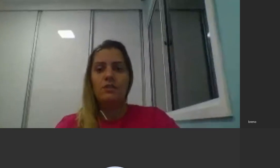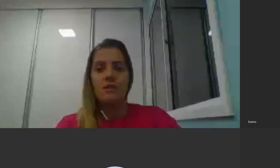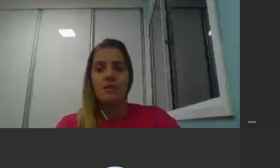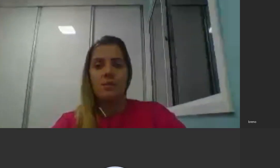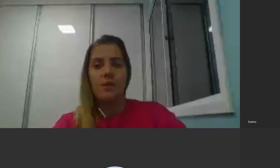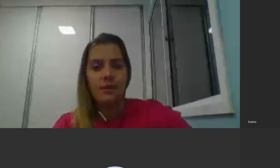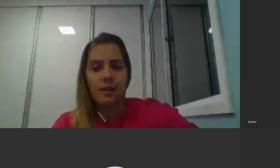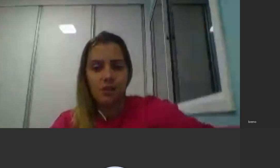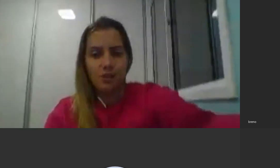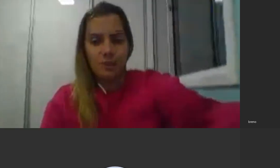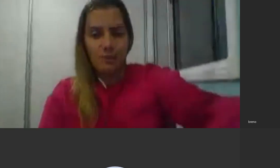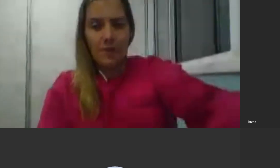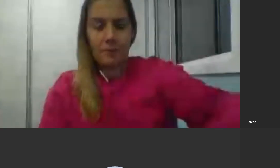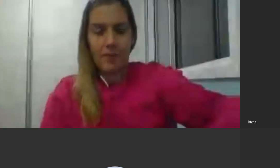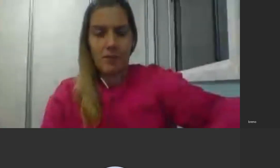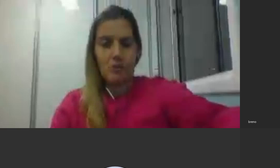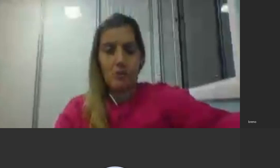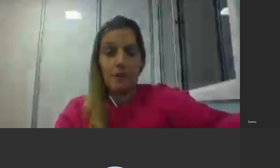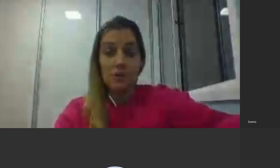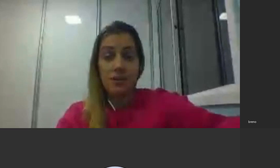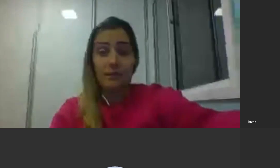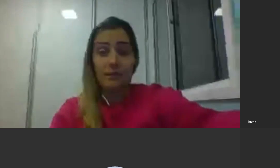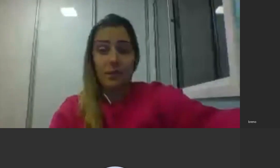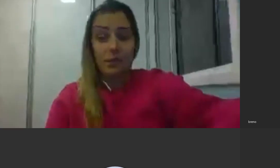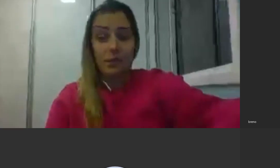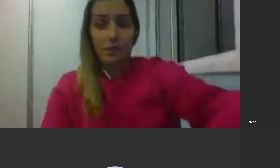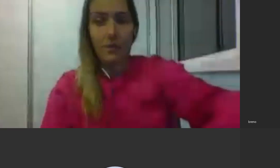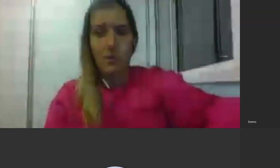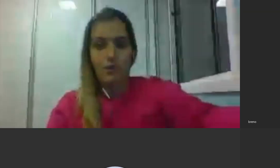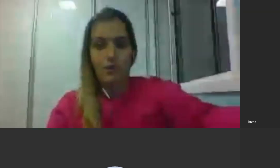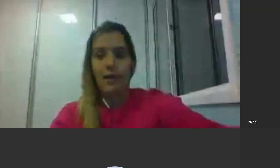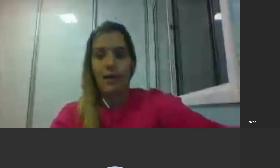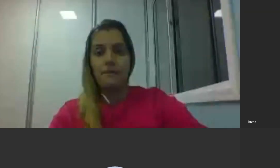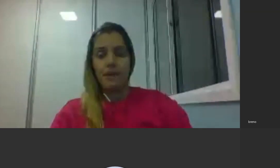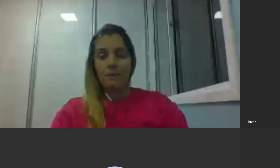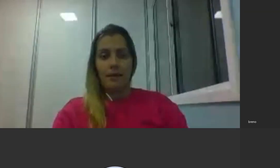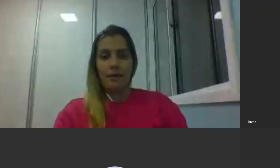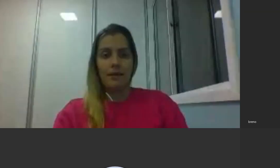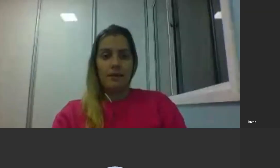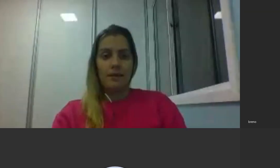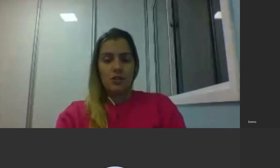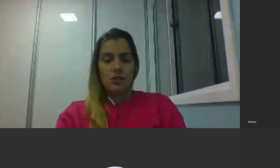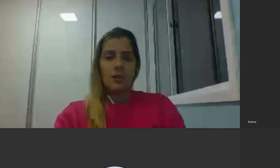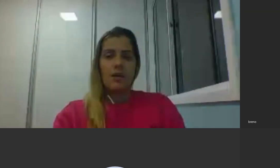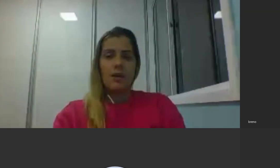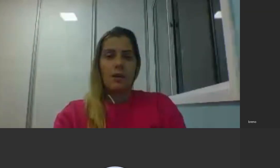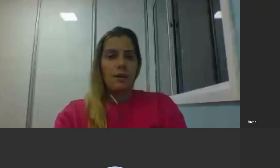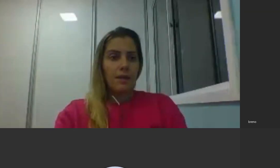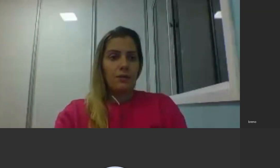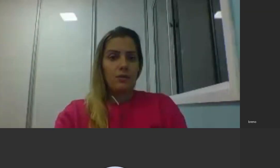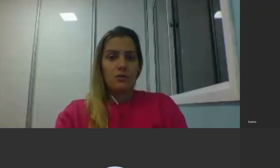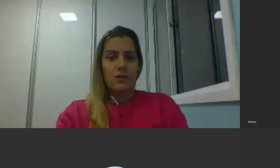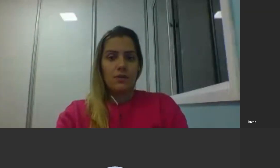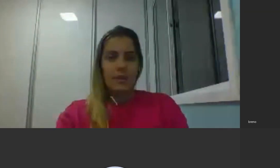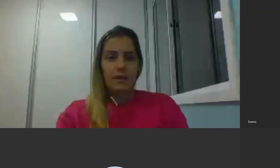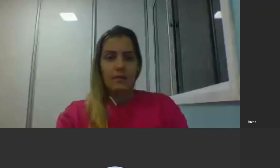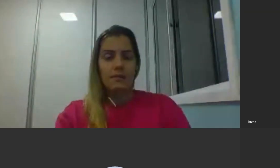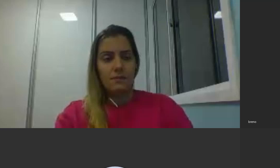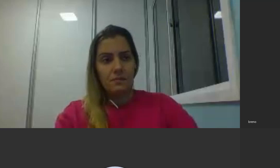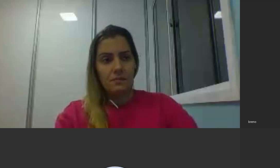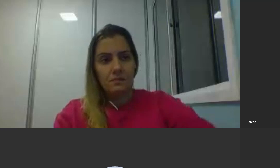Tem uns conceitinhos importantes e a gente vai falar também de tipagem sanguínea hoje, tá? que é bem interessante para